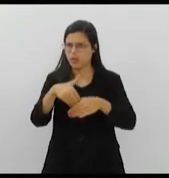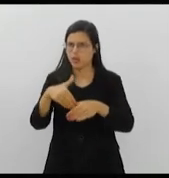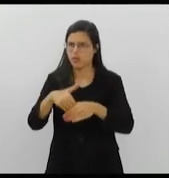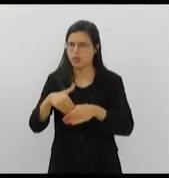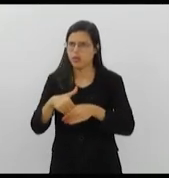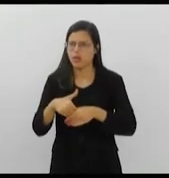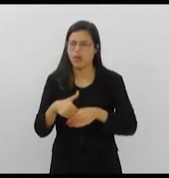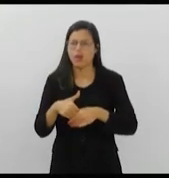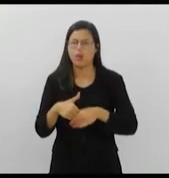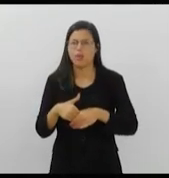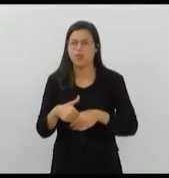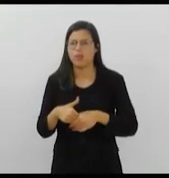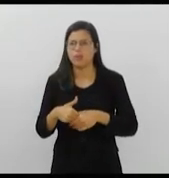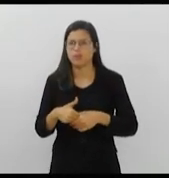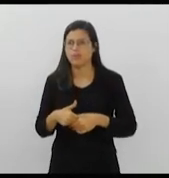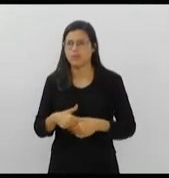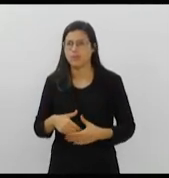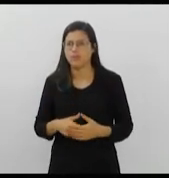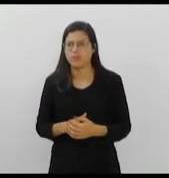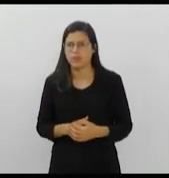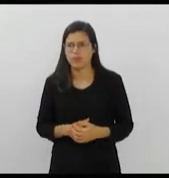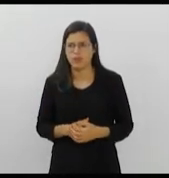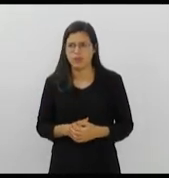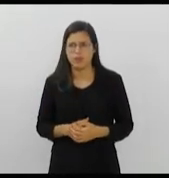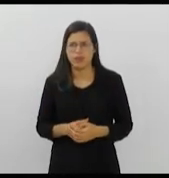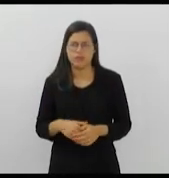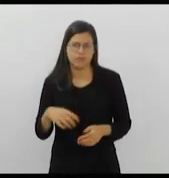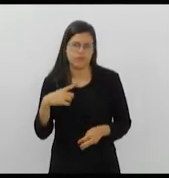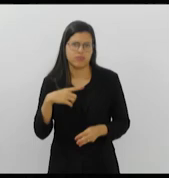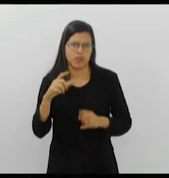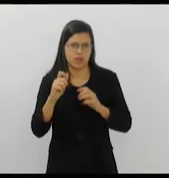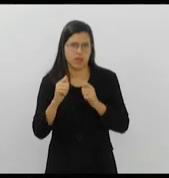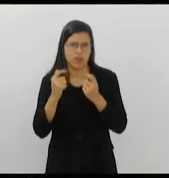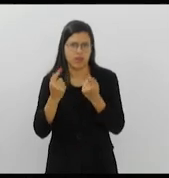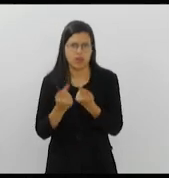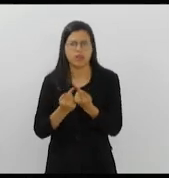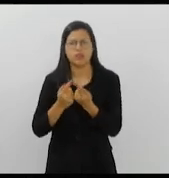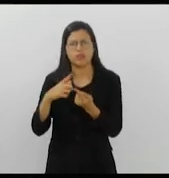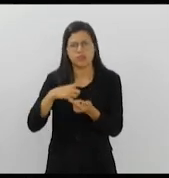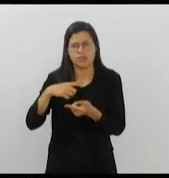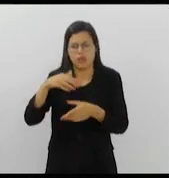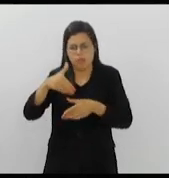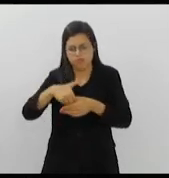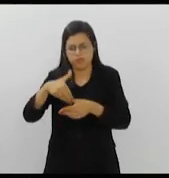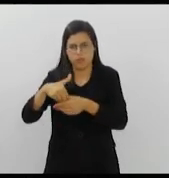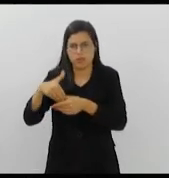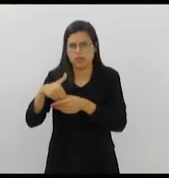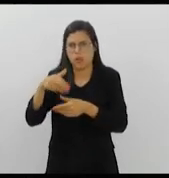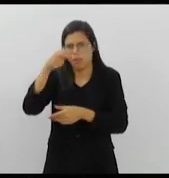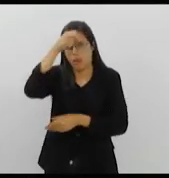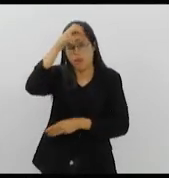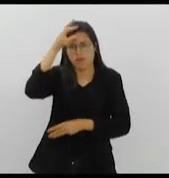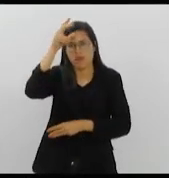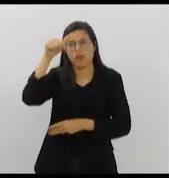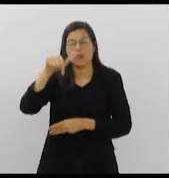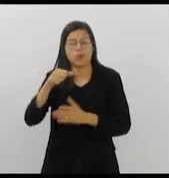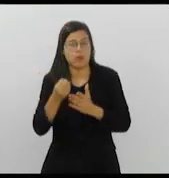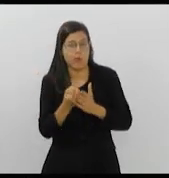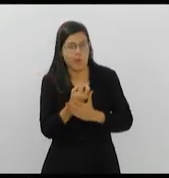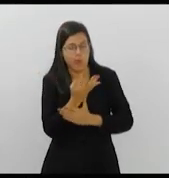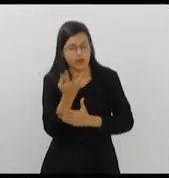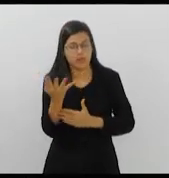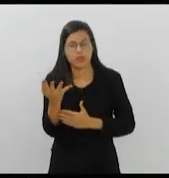Eleitorais no sentido da casa existir, ter deputado e eleição de prefeito. Esse número é um número